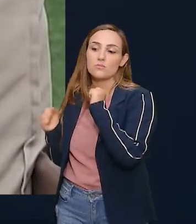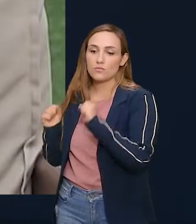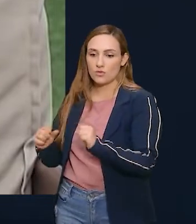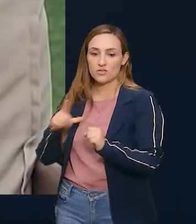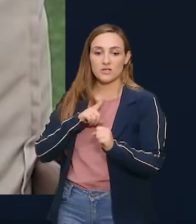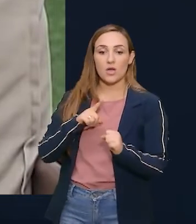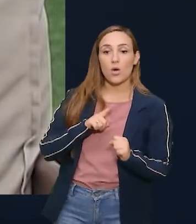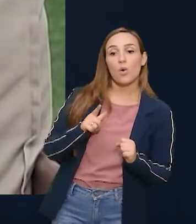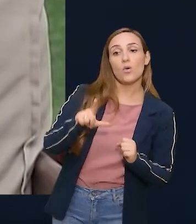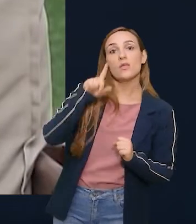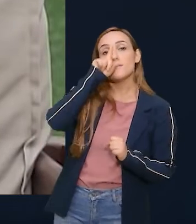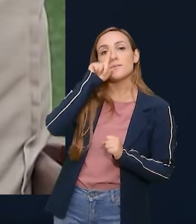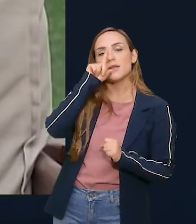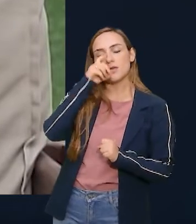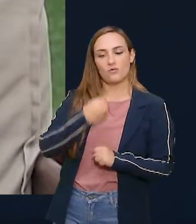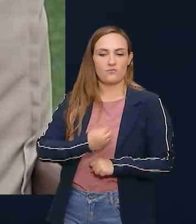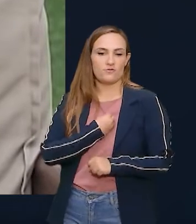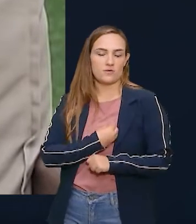ter alguma